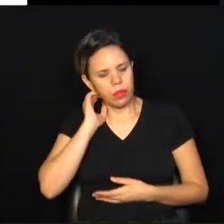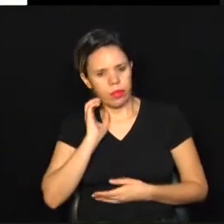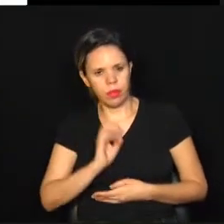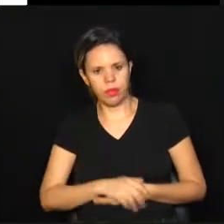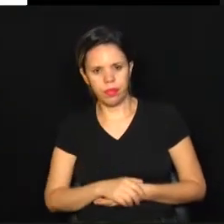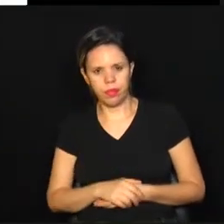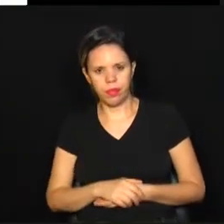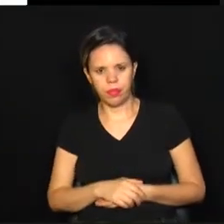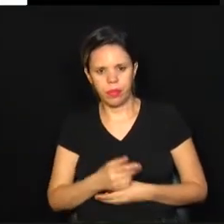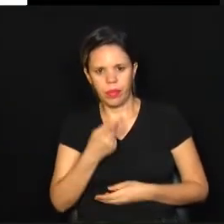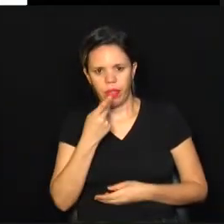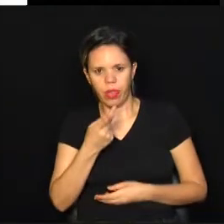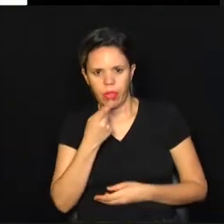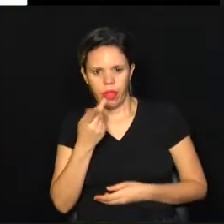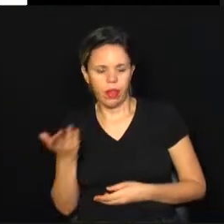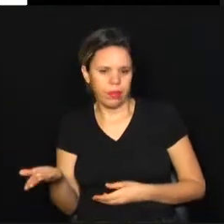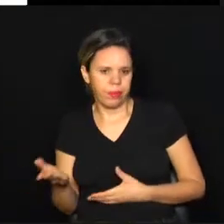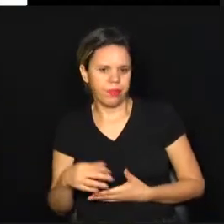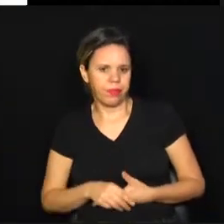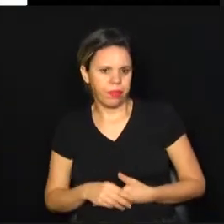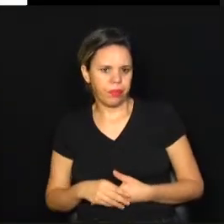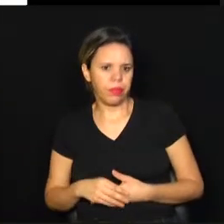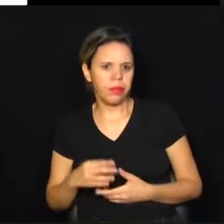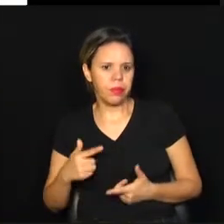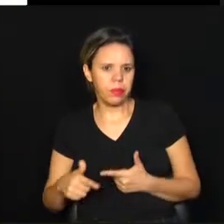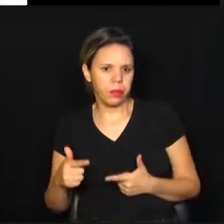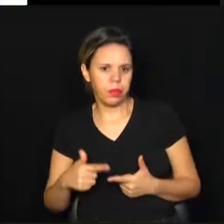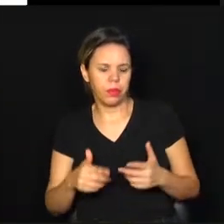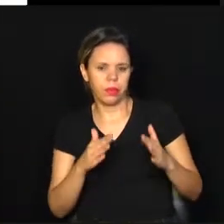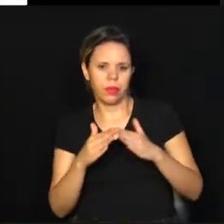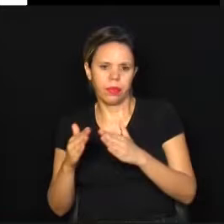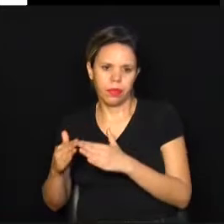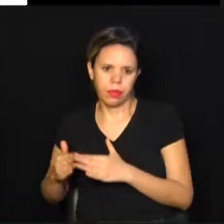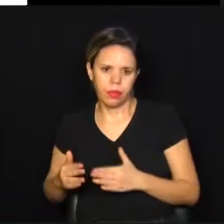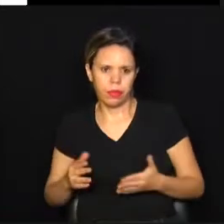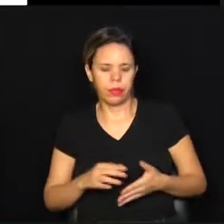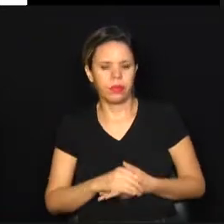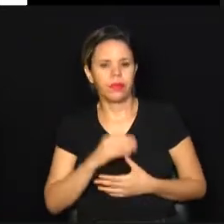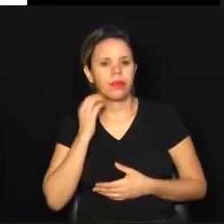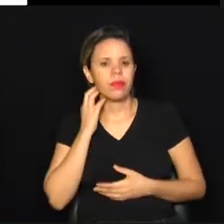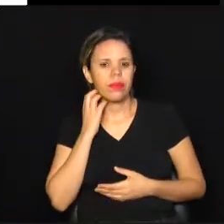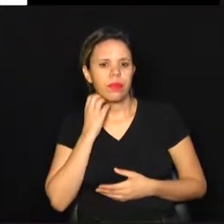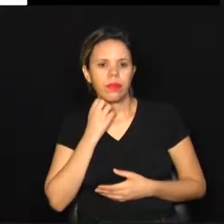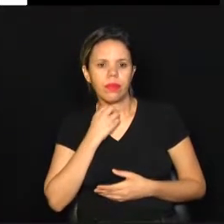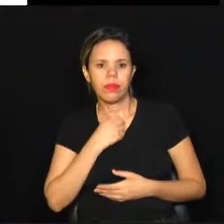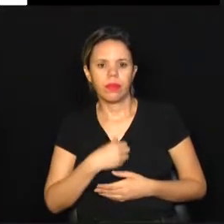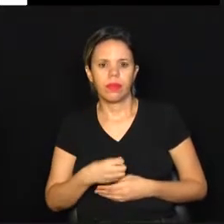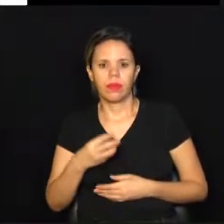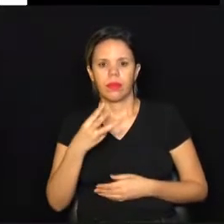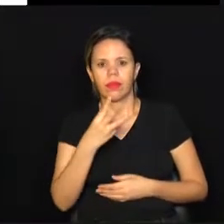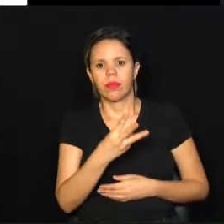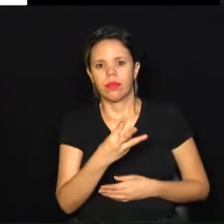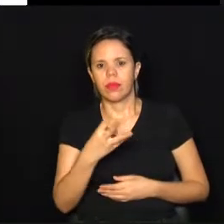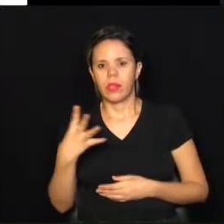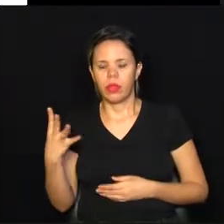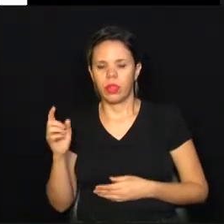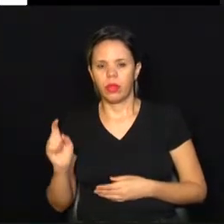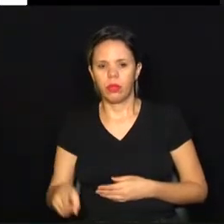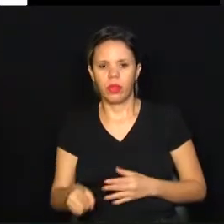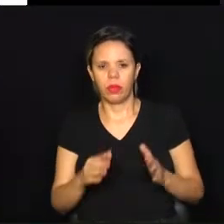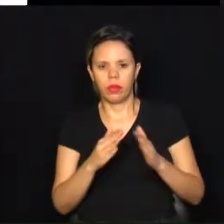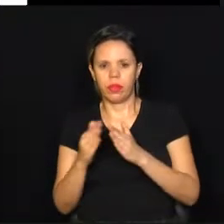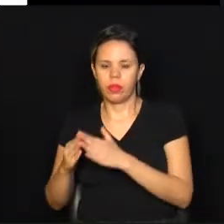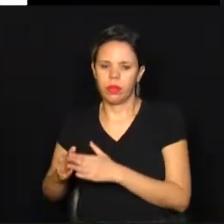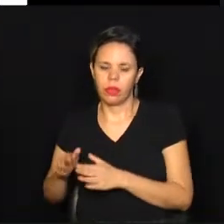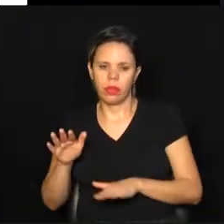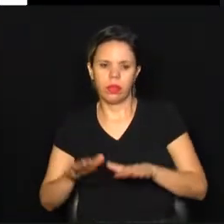E a gente está falando aí de um déficit habitacional entre 34 mil e 70 mil unidades, depende da